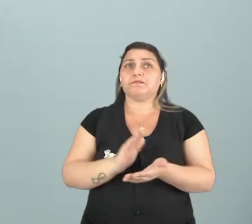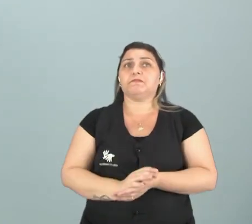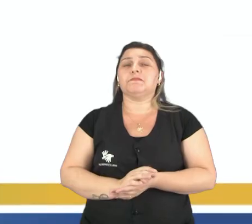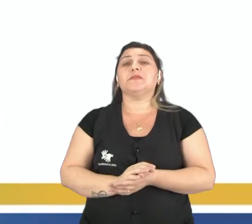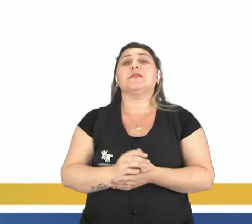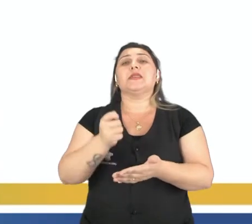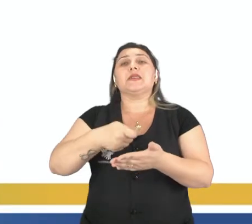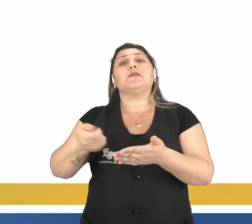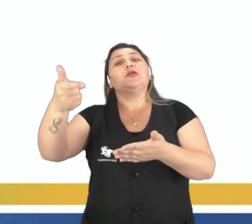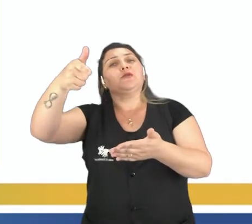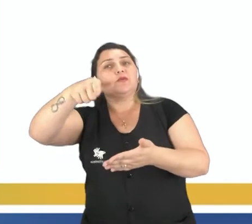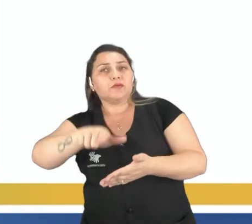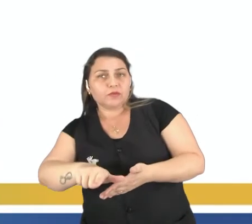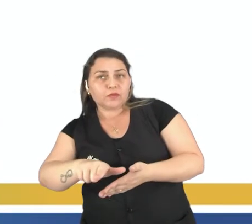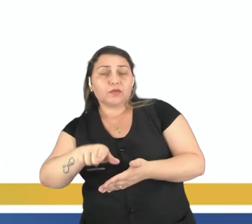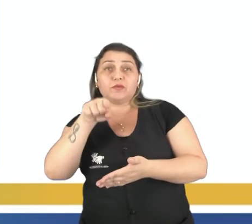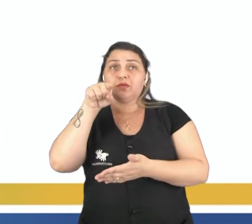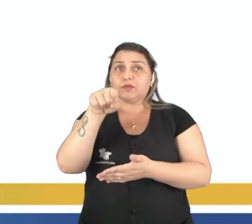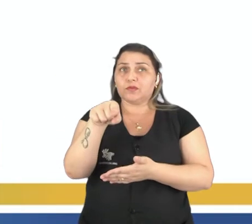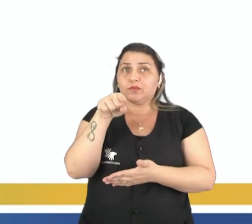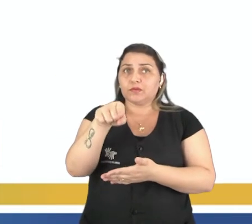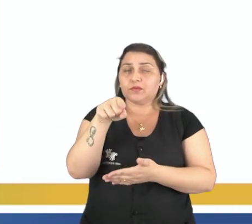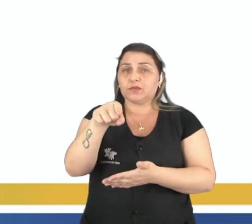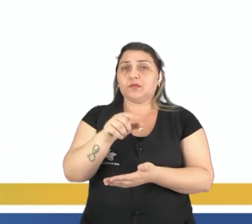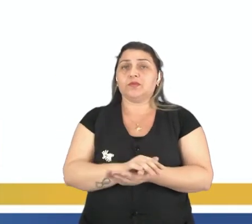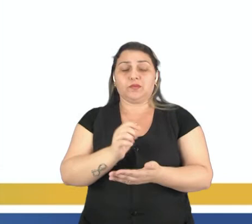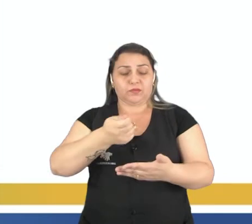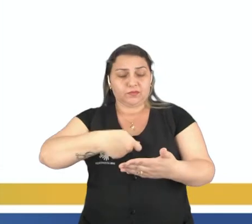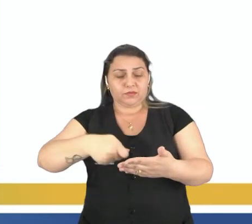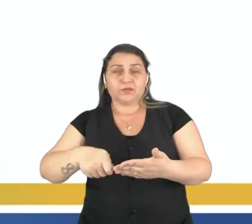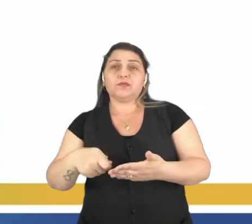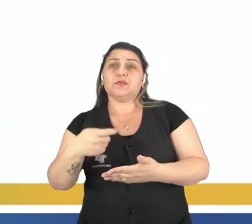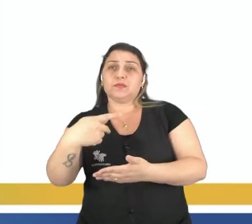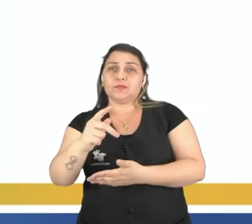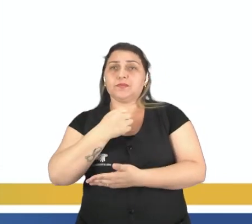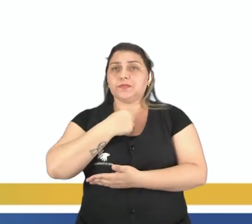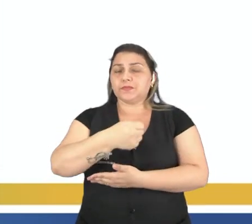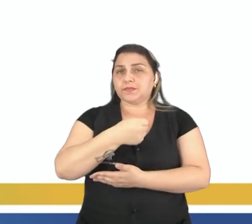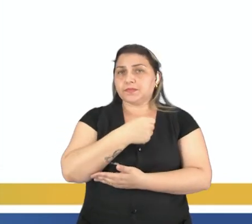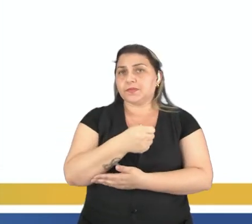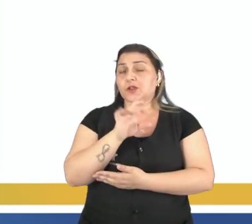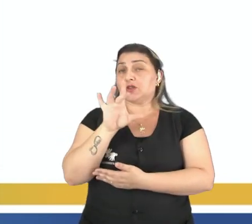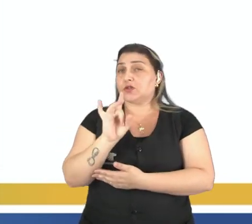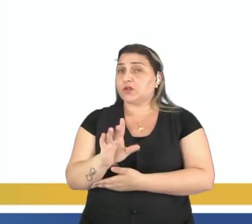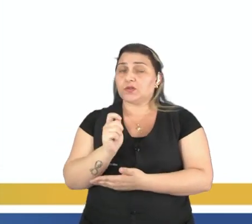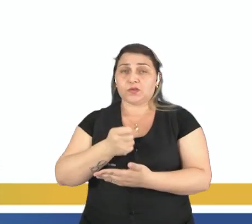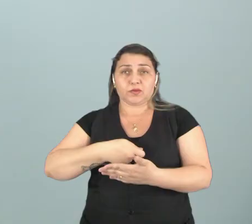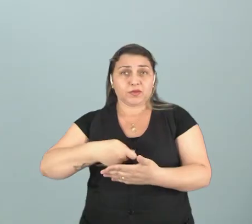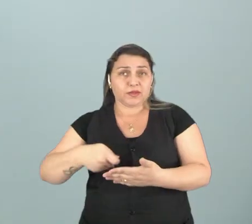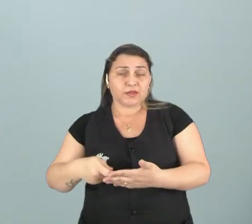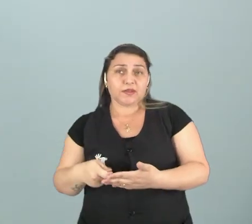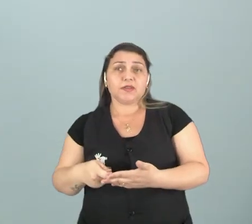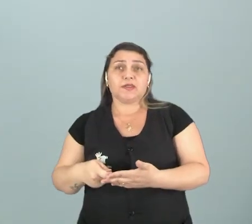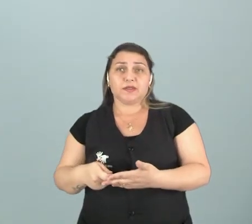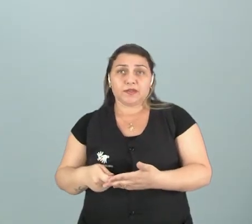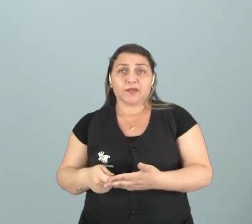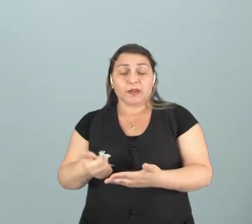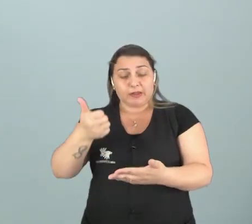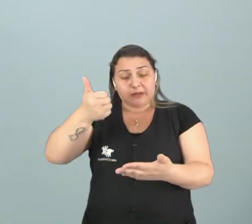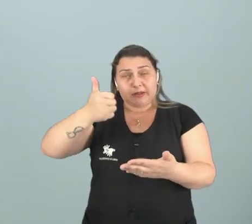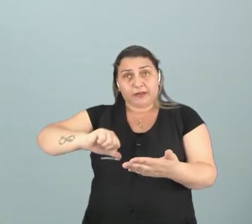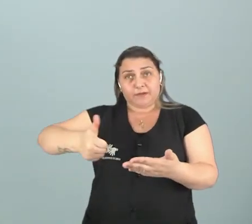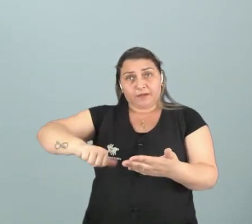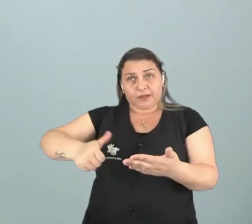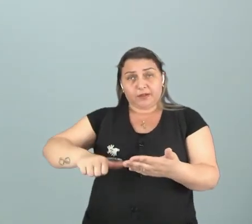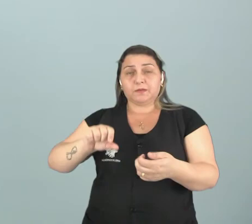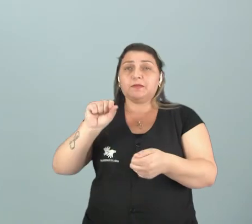a reescrita. Você, como escritor da sua reportagem, você só não escreve, você se autoavalia